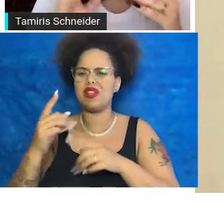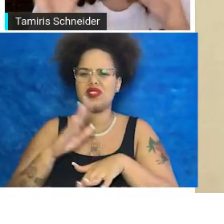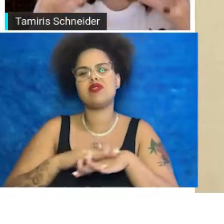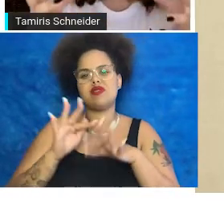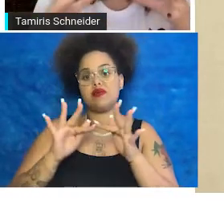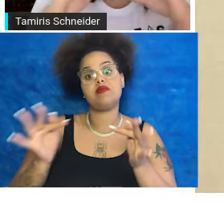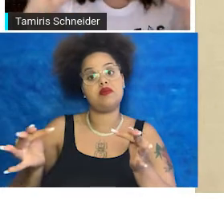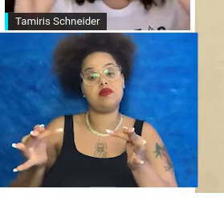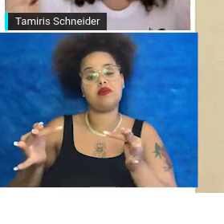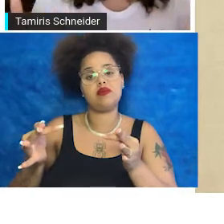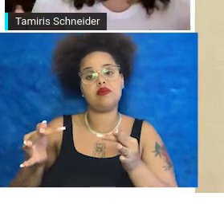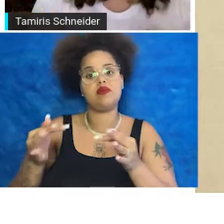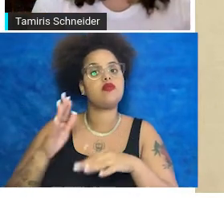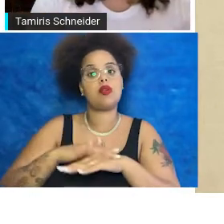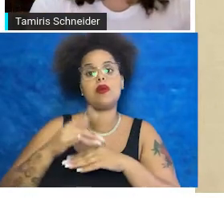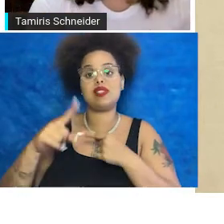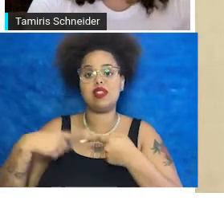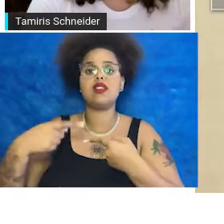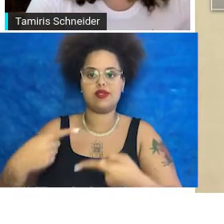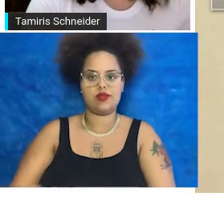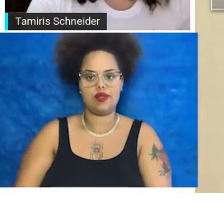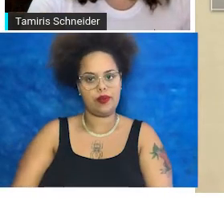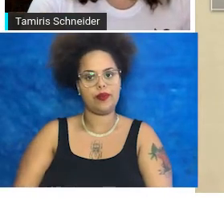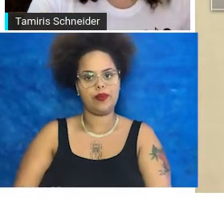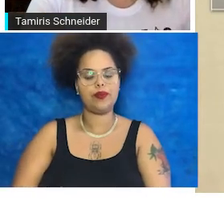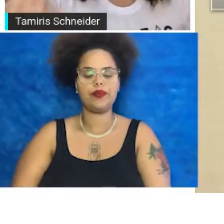convencional, assim, uma coisa mais tradicional, né?